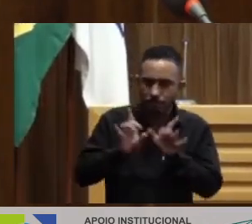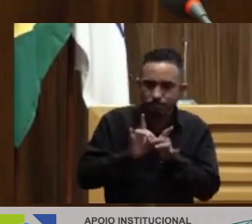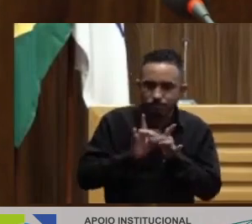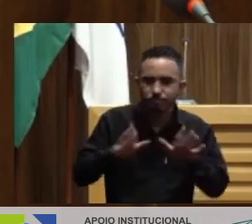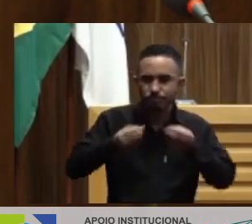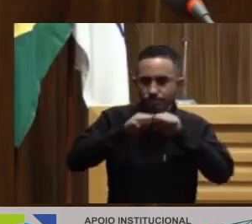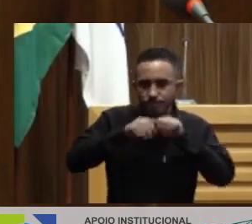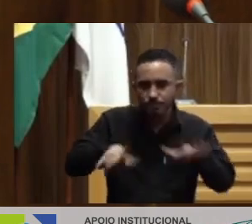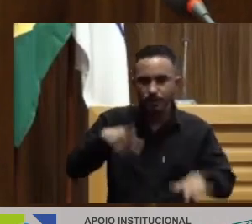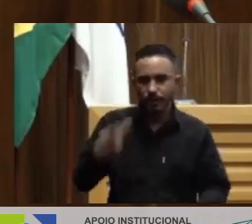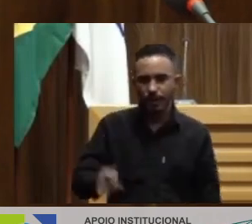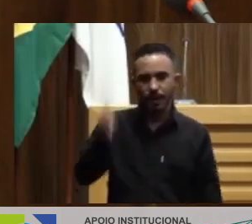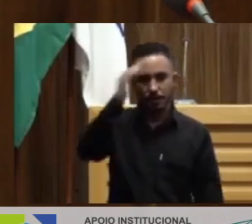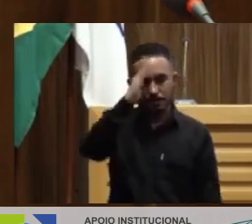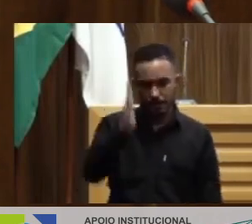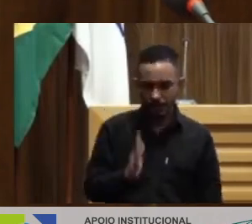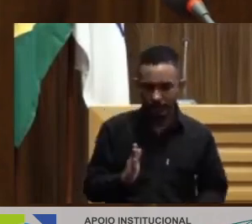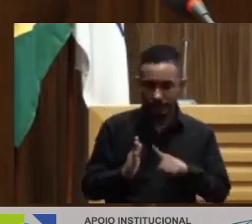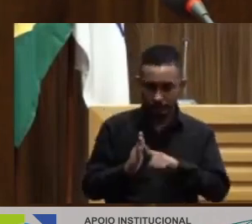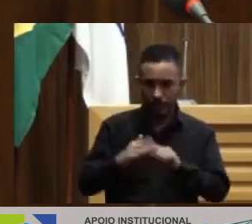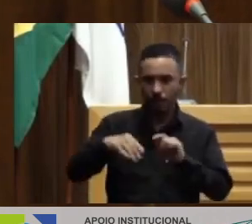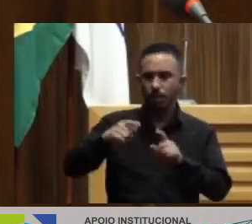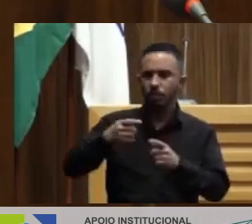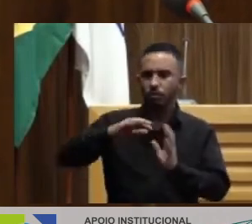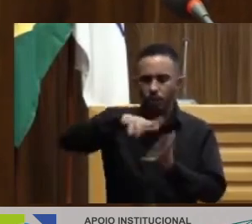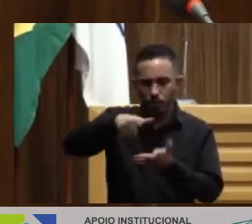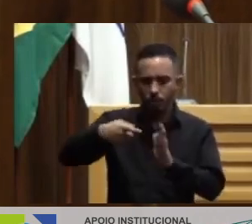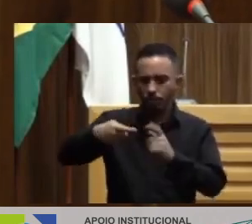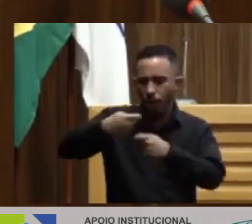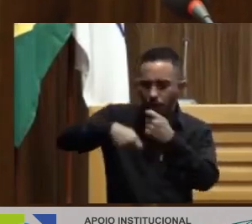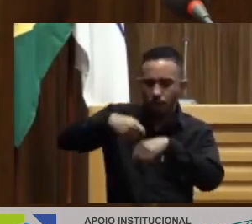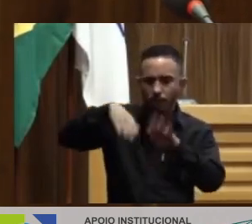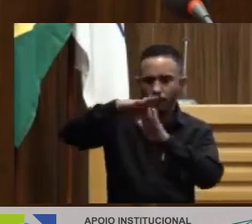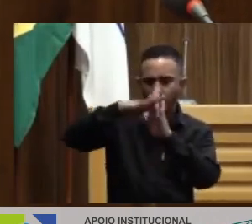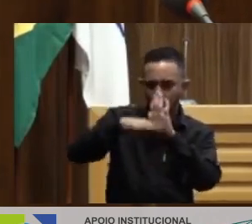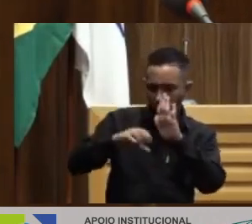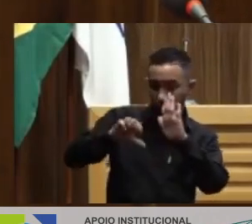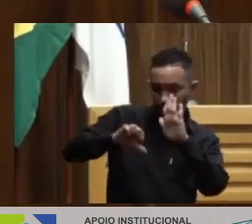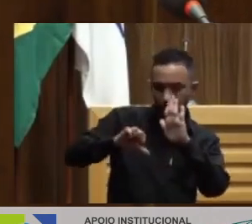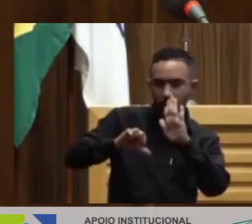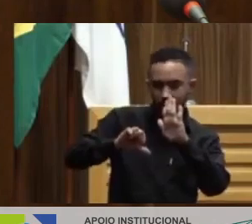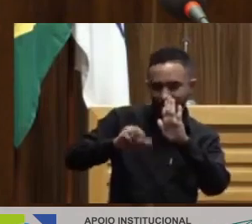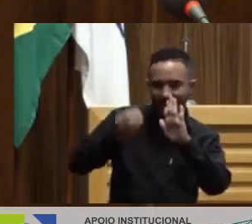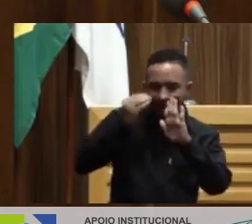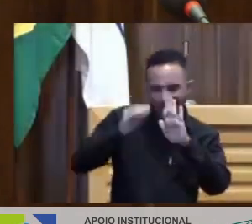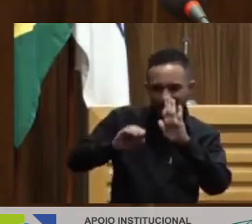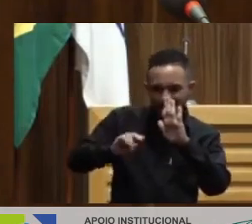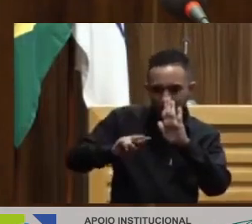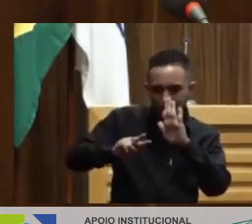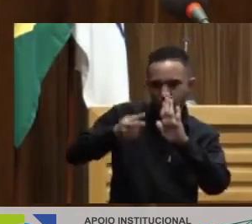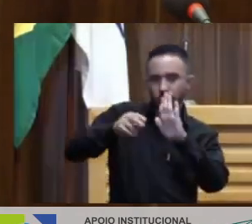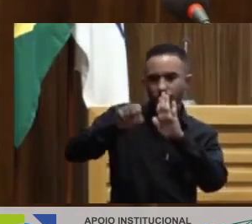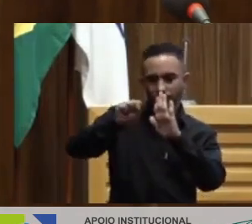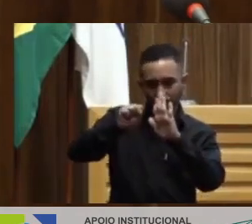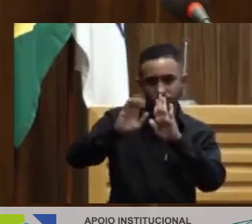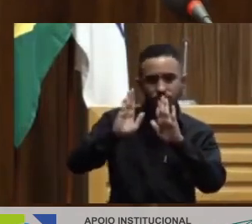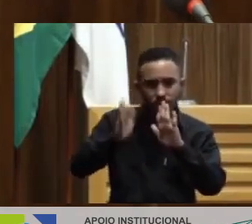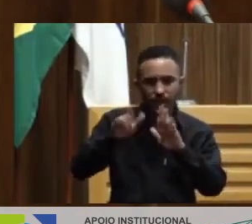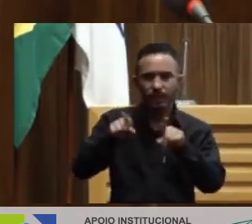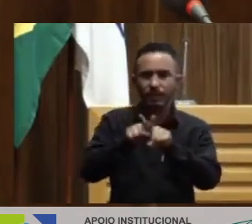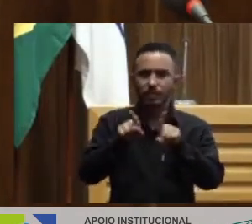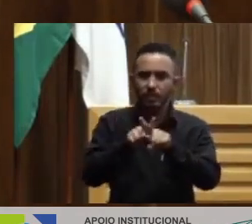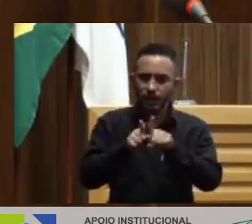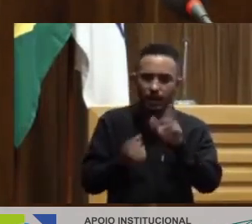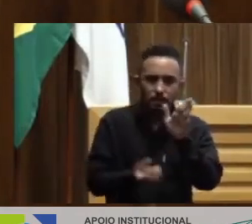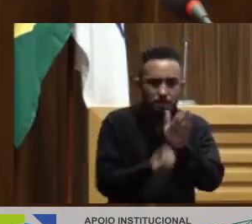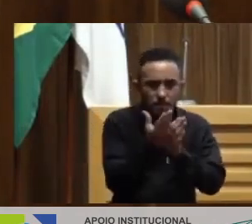O Brasil é a nona economia do mundo, caminhando para ser a oitava economia do mundo, produz, é